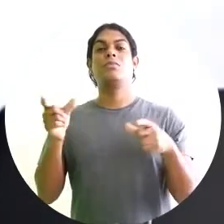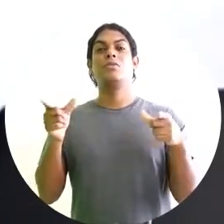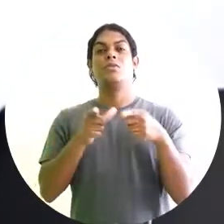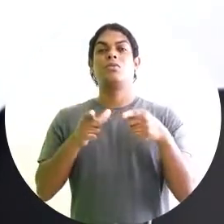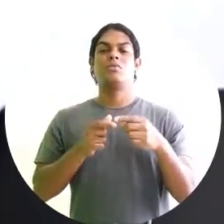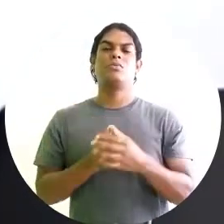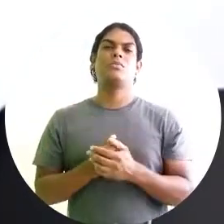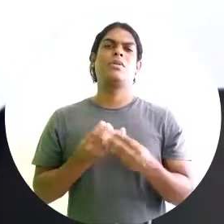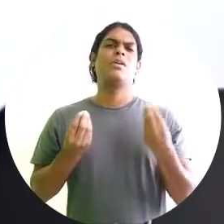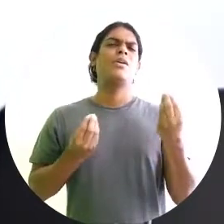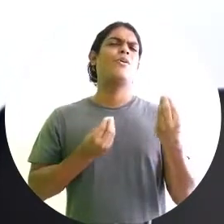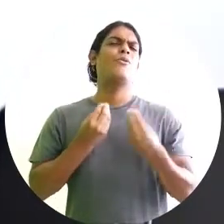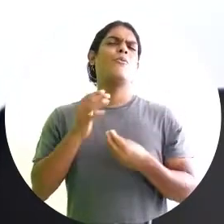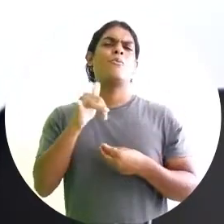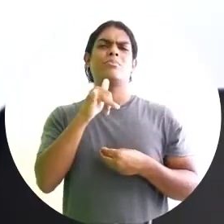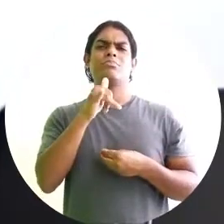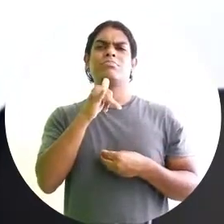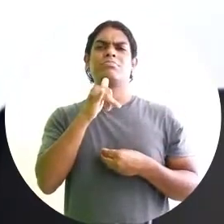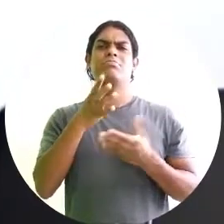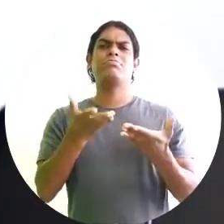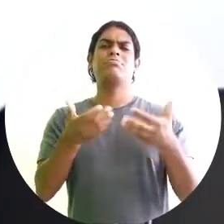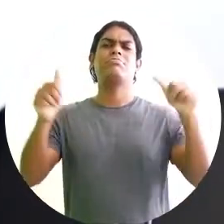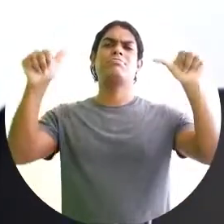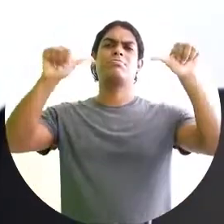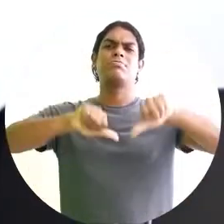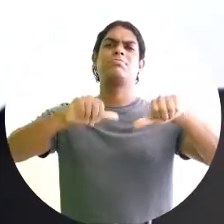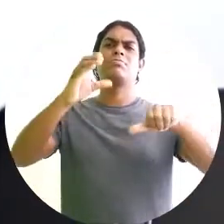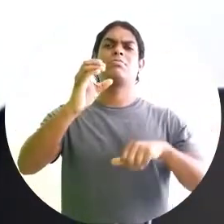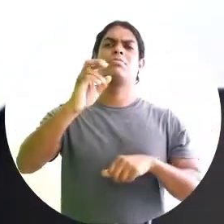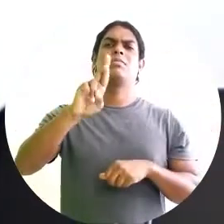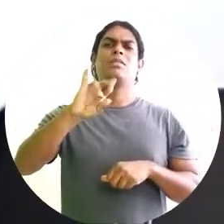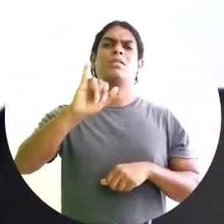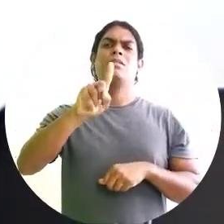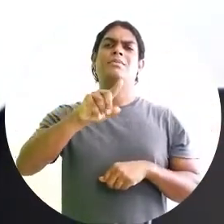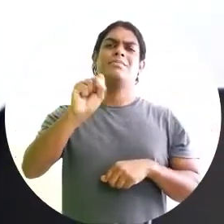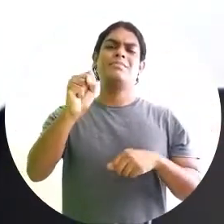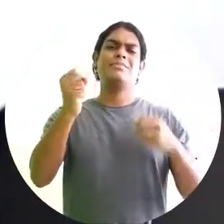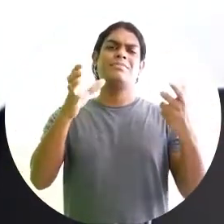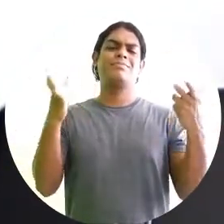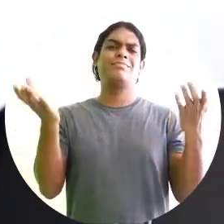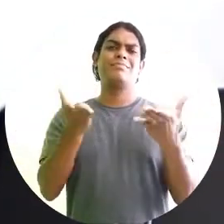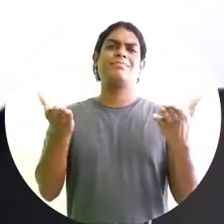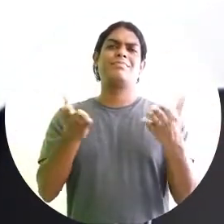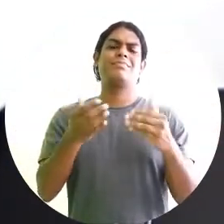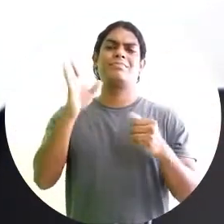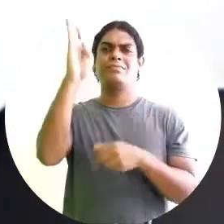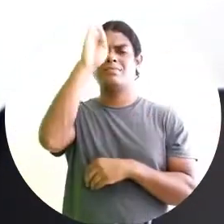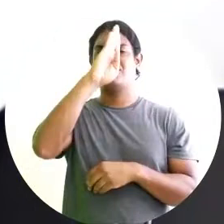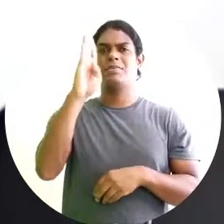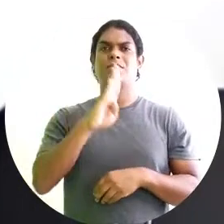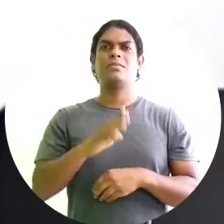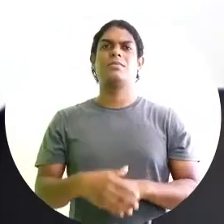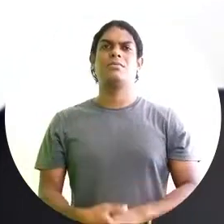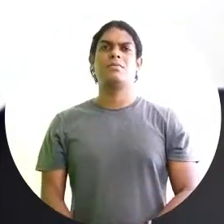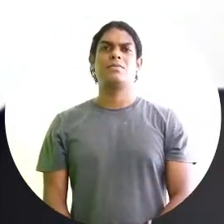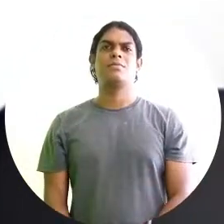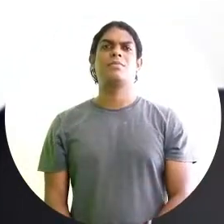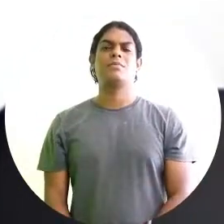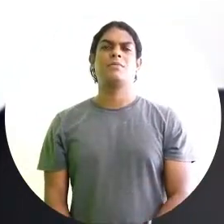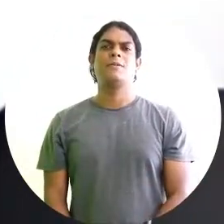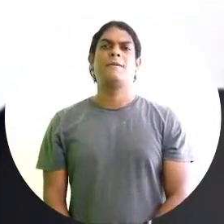da crise que nós estamos passando agora, que estão se fazendo esses acordos coletivos de trabalho para modificar o